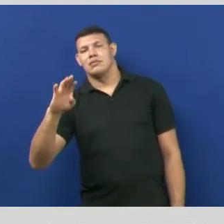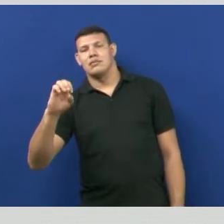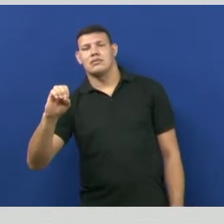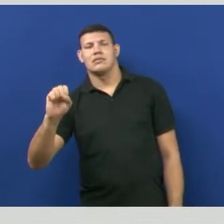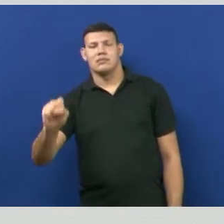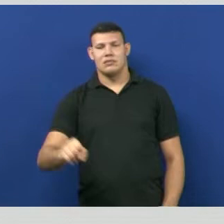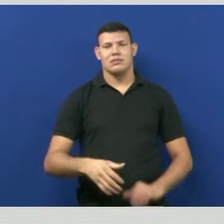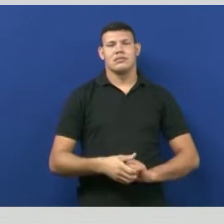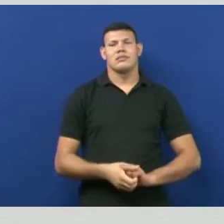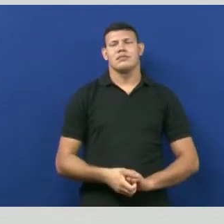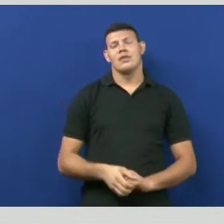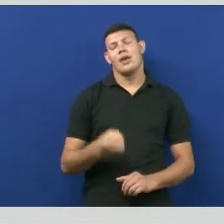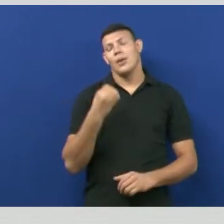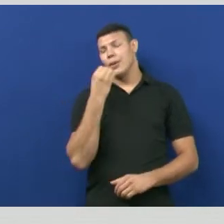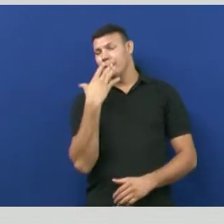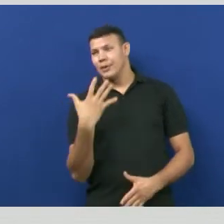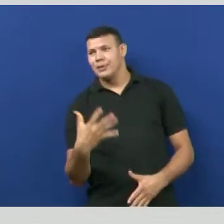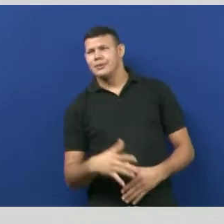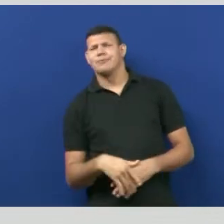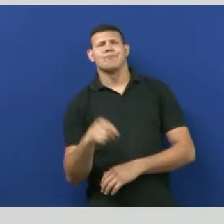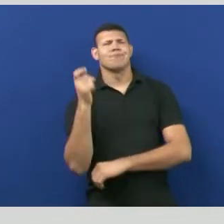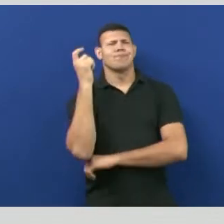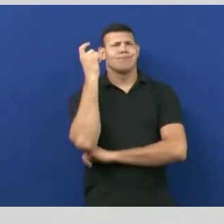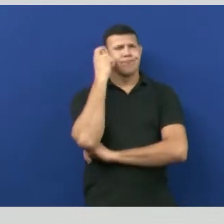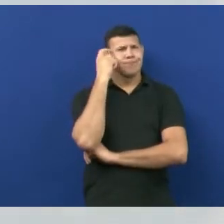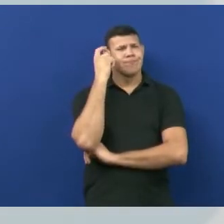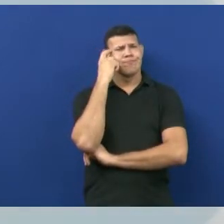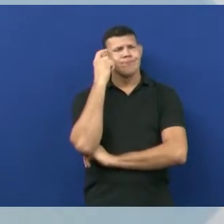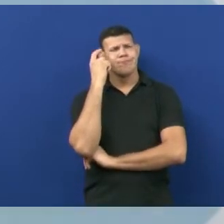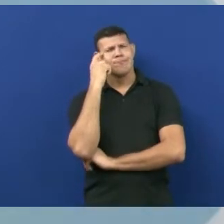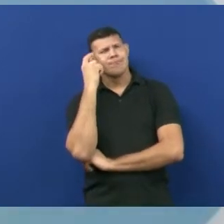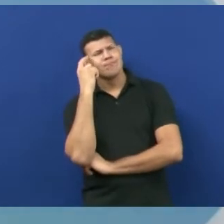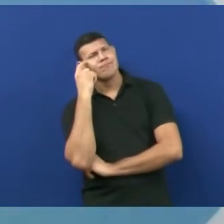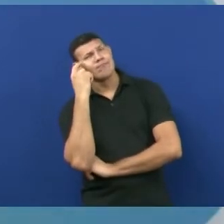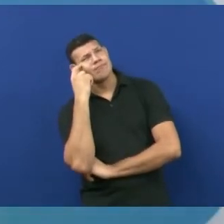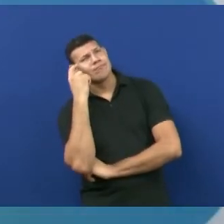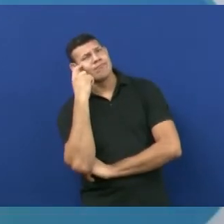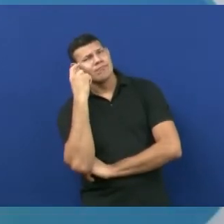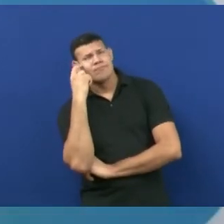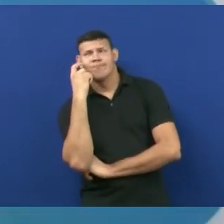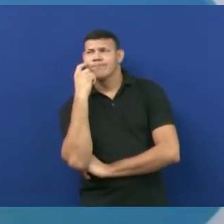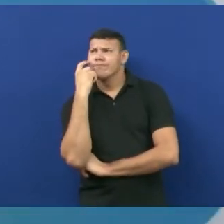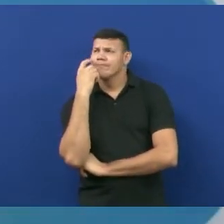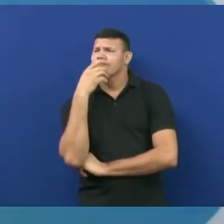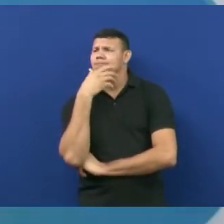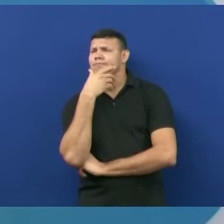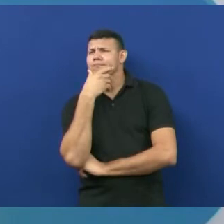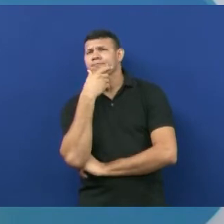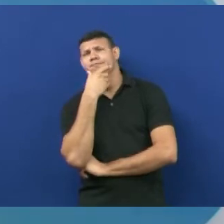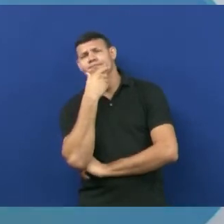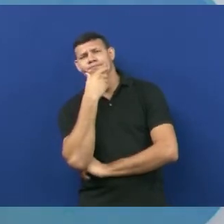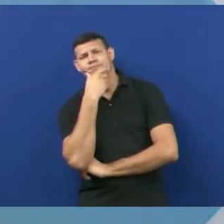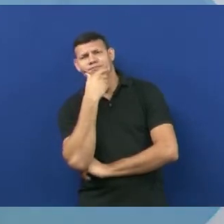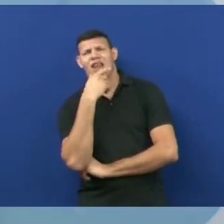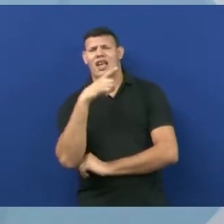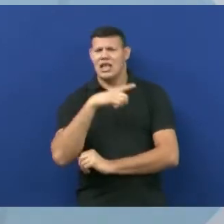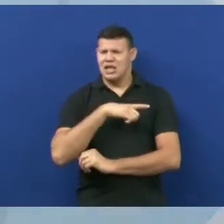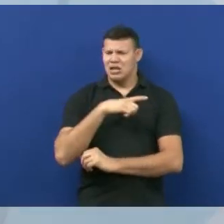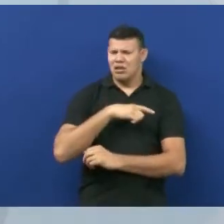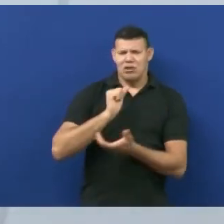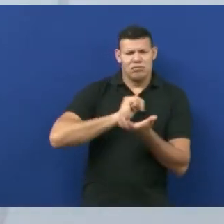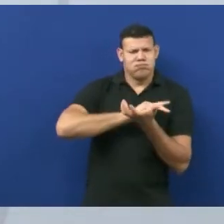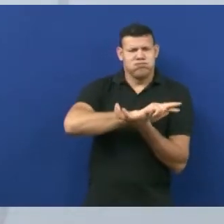Bom, agora vamos pensar um pouquinho aqui comigo. Nós temos diversas reações químicas